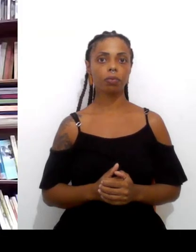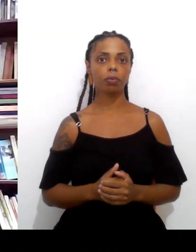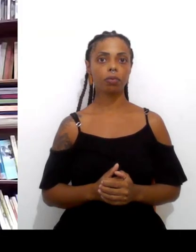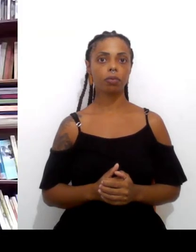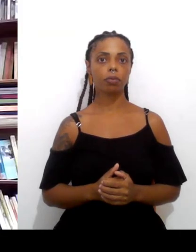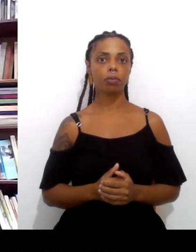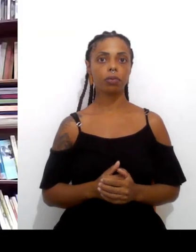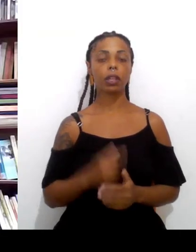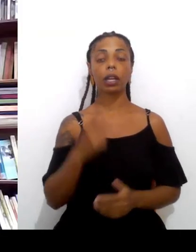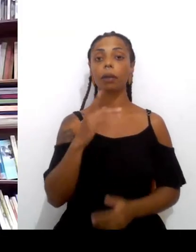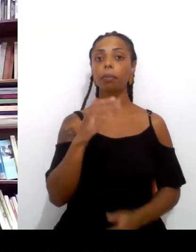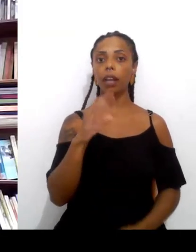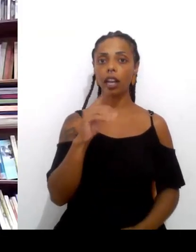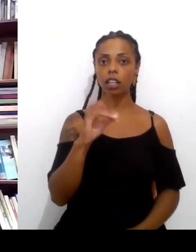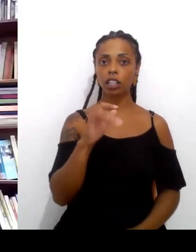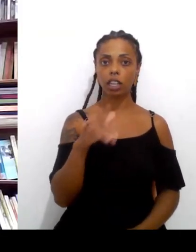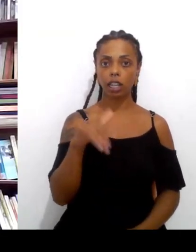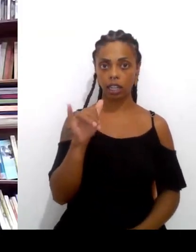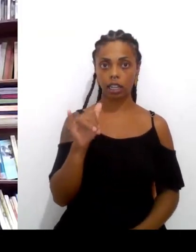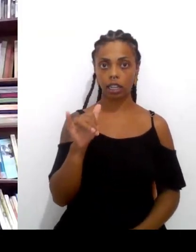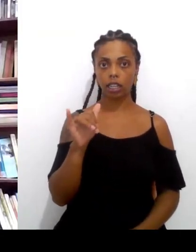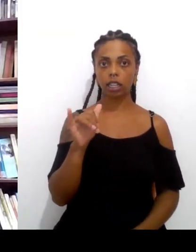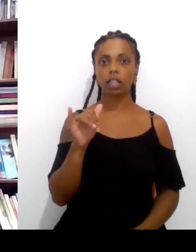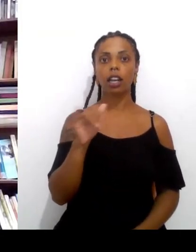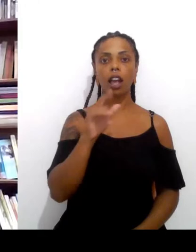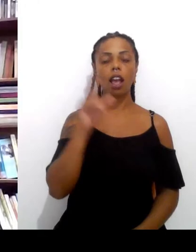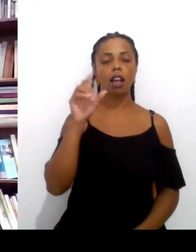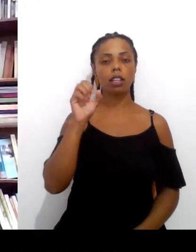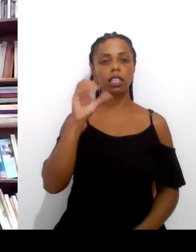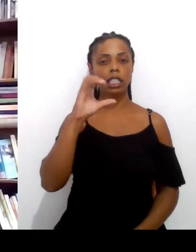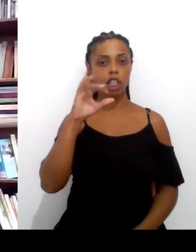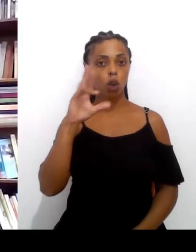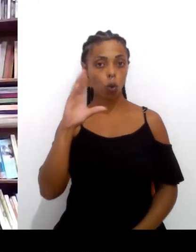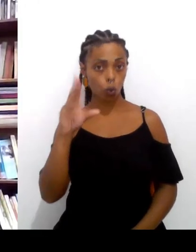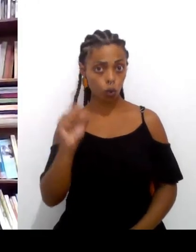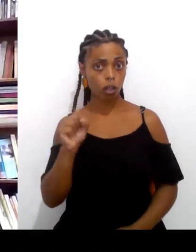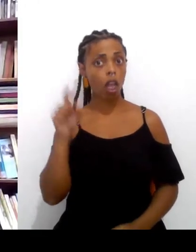ele utilizava trabalho sexual de homens trabalhadores